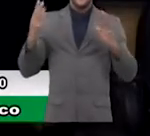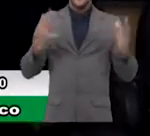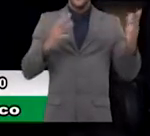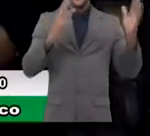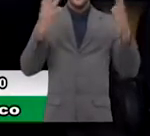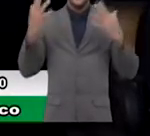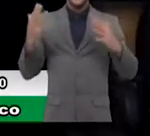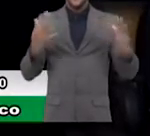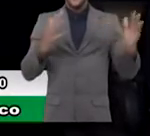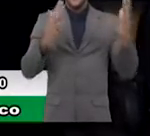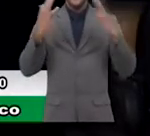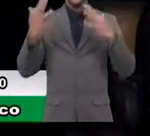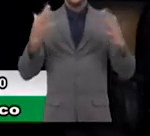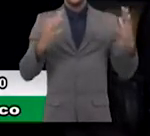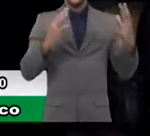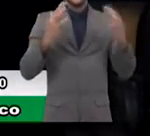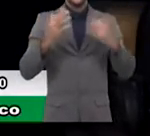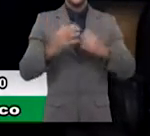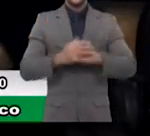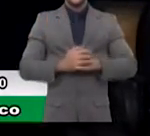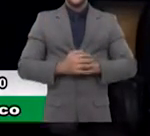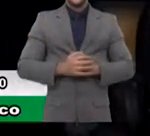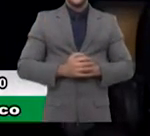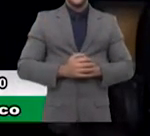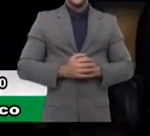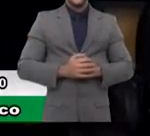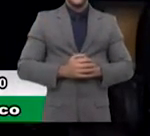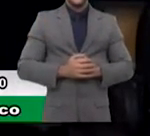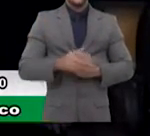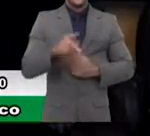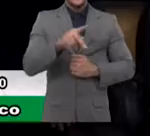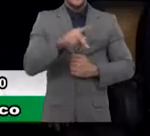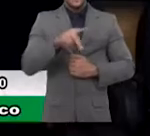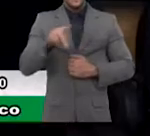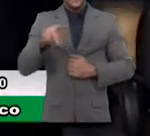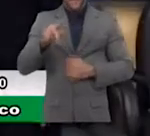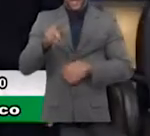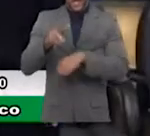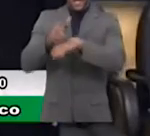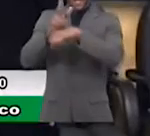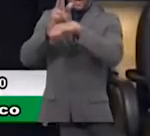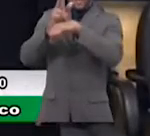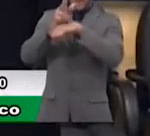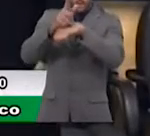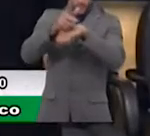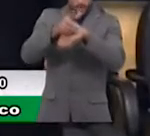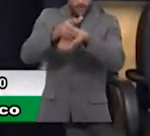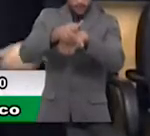Presidente, abaixa a câmera aí para a gente ver.